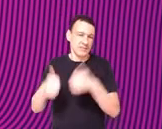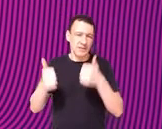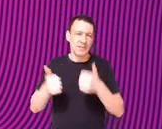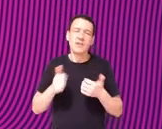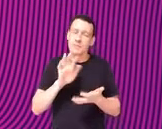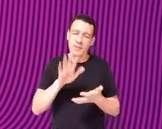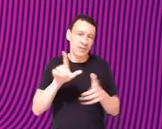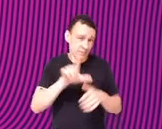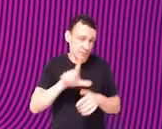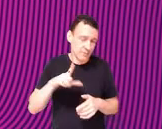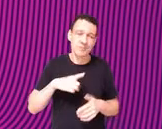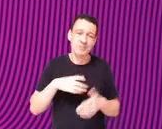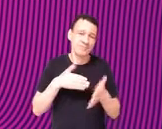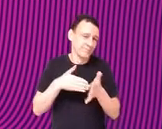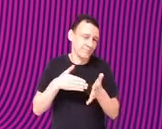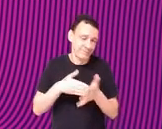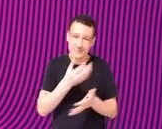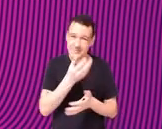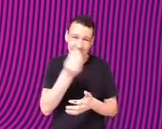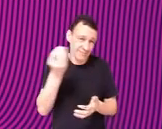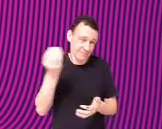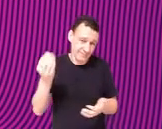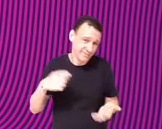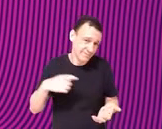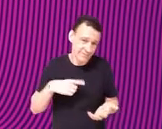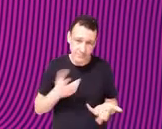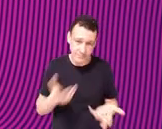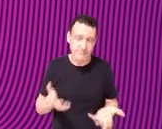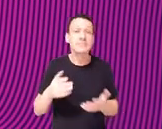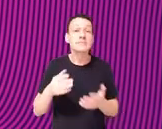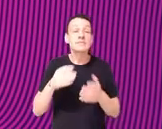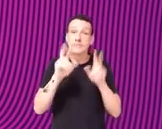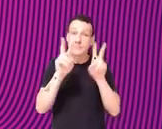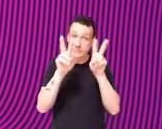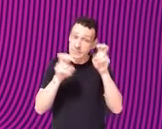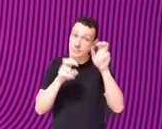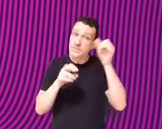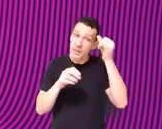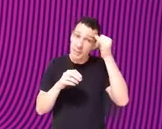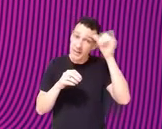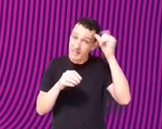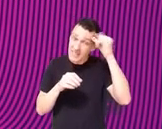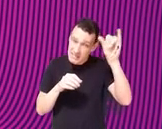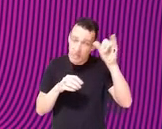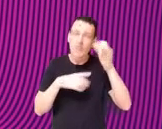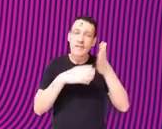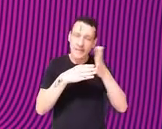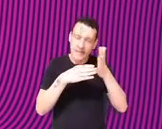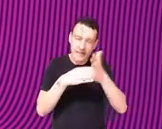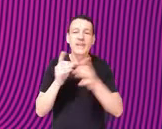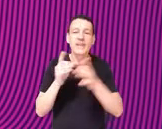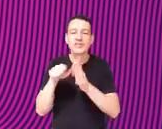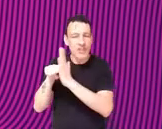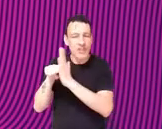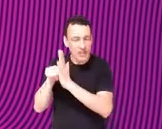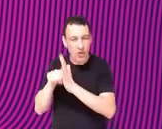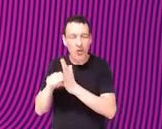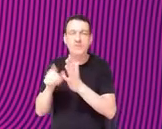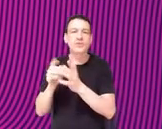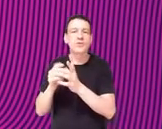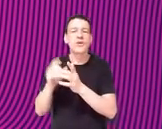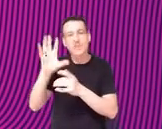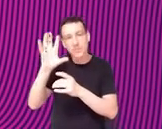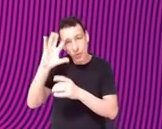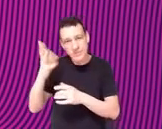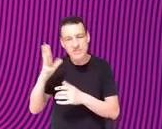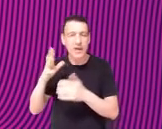aconteça. Vários bloqueios a nível da prevenção, vários bloqueios a nível do diagnóstico e vários bloqueios a nível da terapêutica. E é